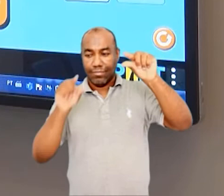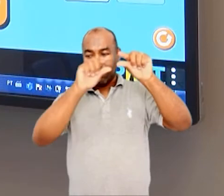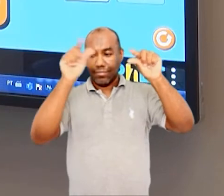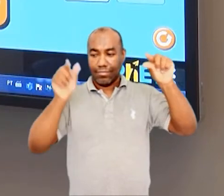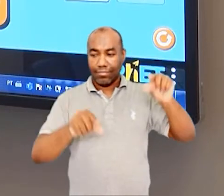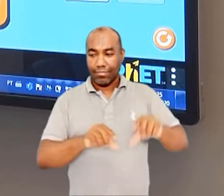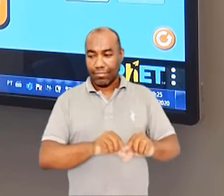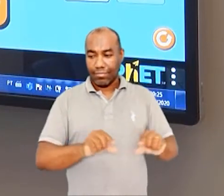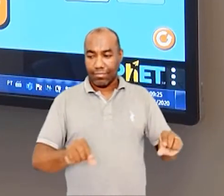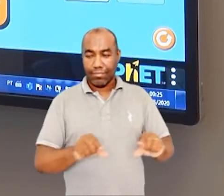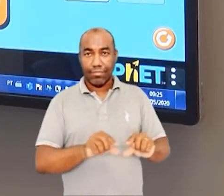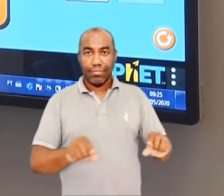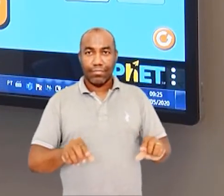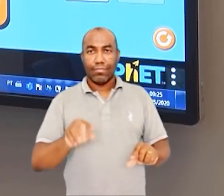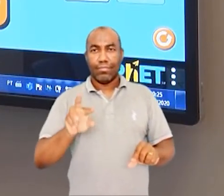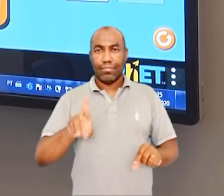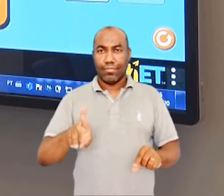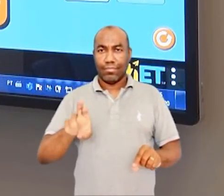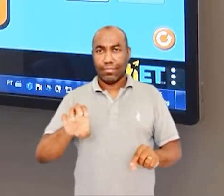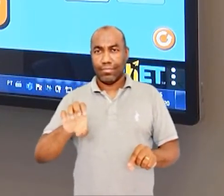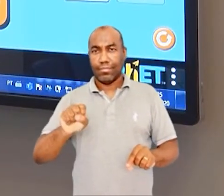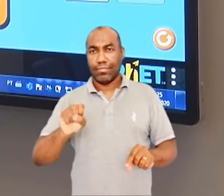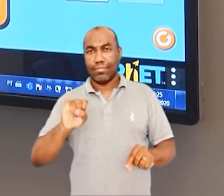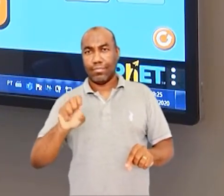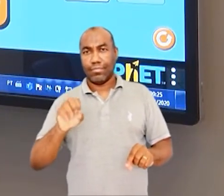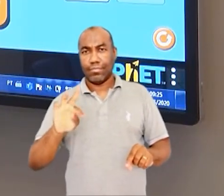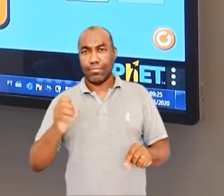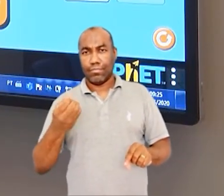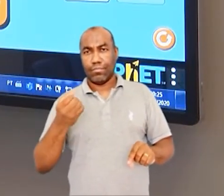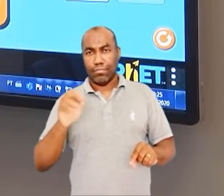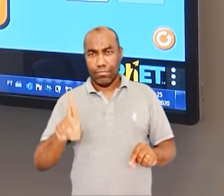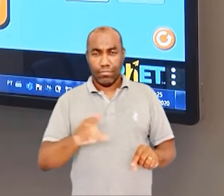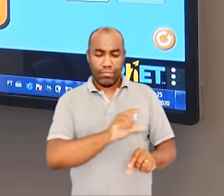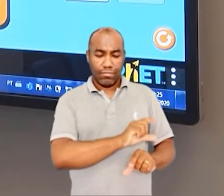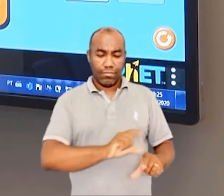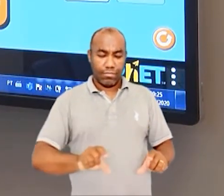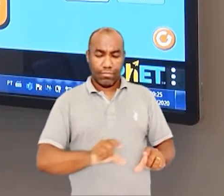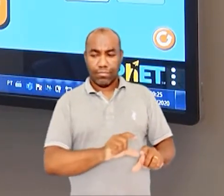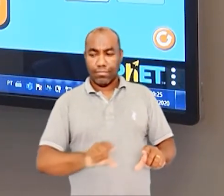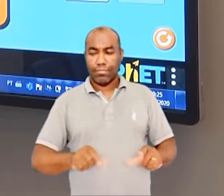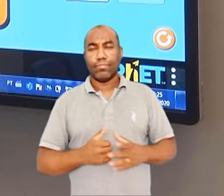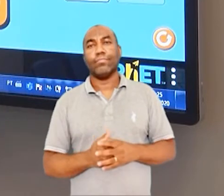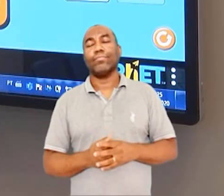resistor. Associado a esse resistor